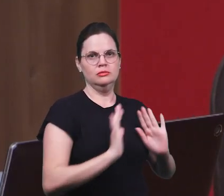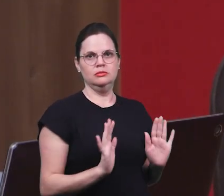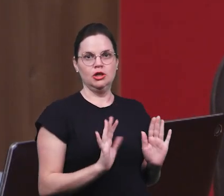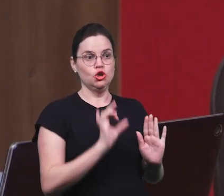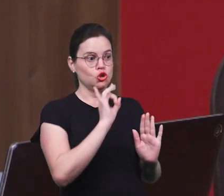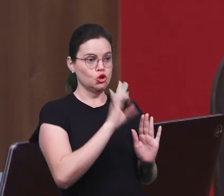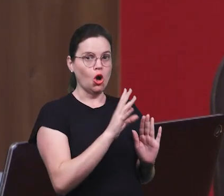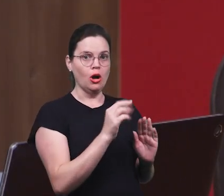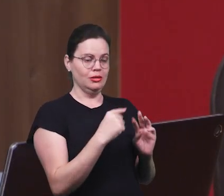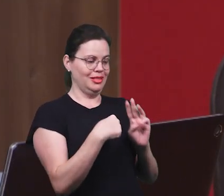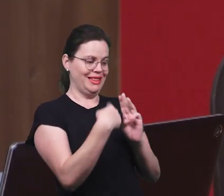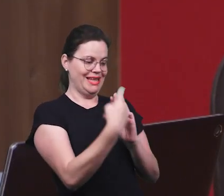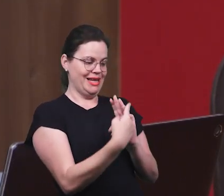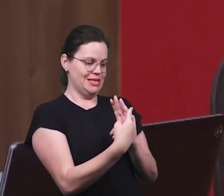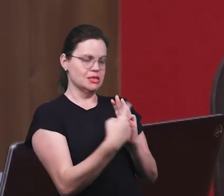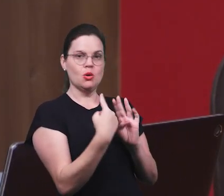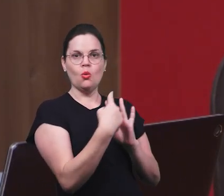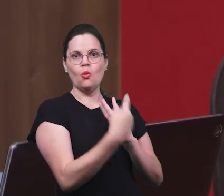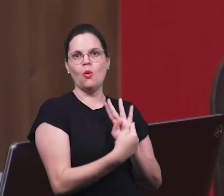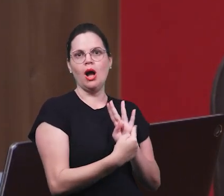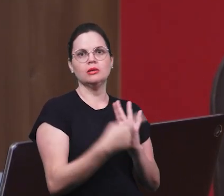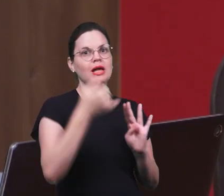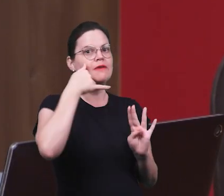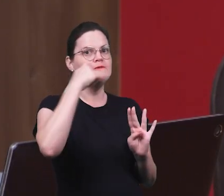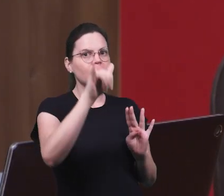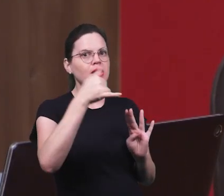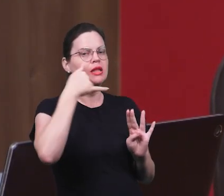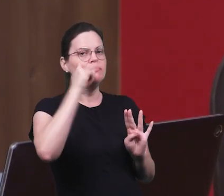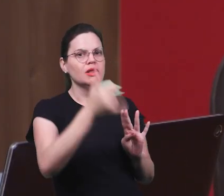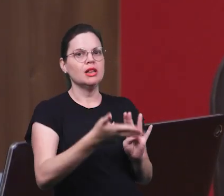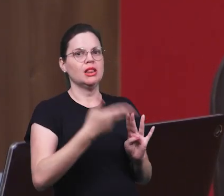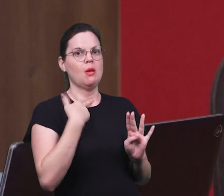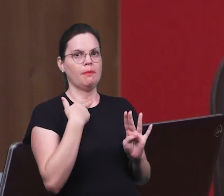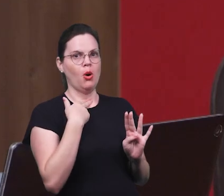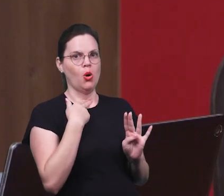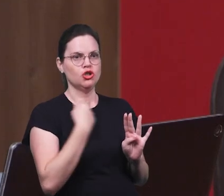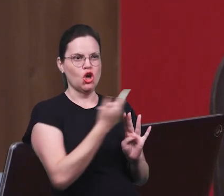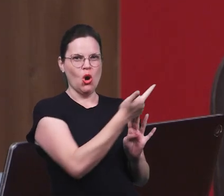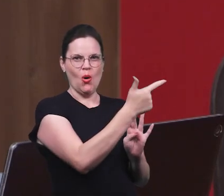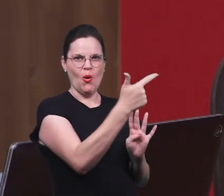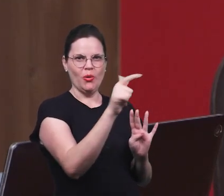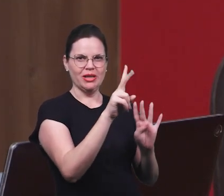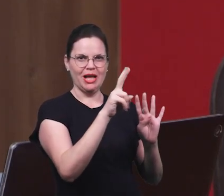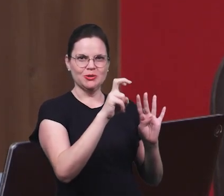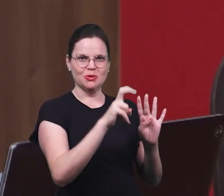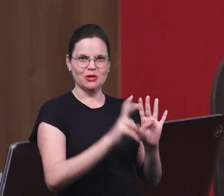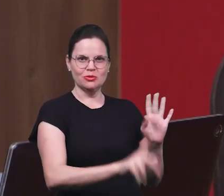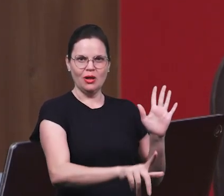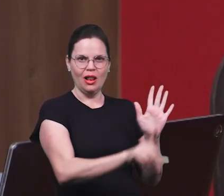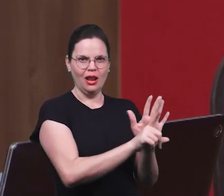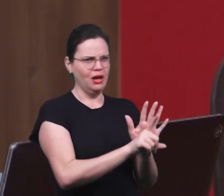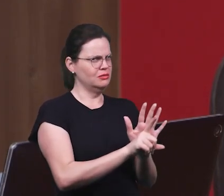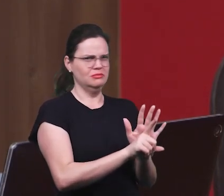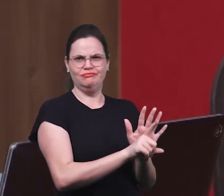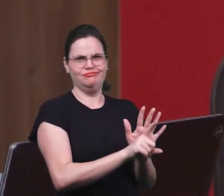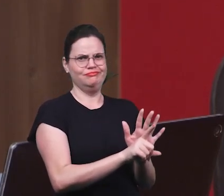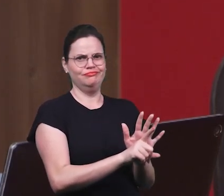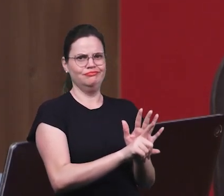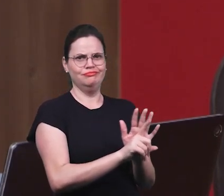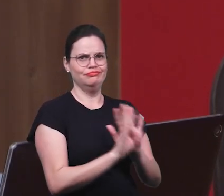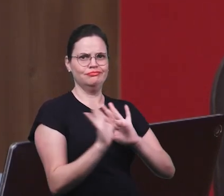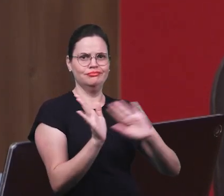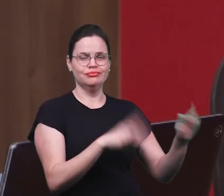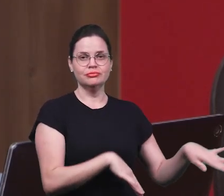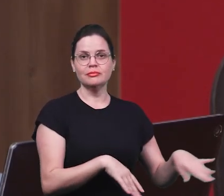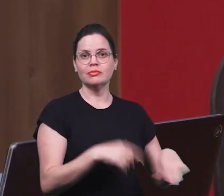né? Ou seja, se nós estamos debaixo da graça. Paulo vai escrever aos Gálatas, quando ele escreve aos Gálatas, ele